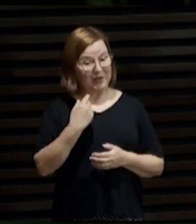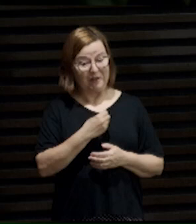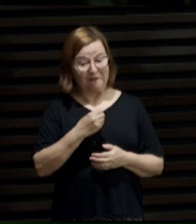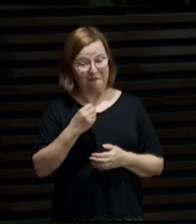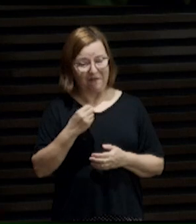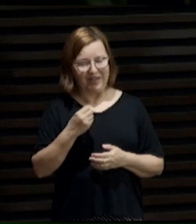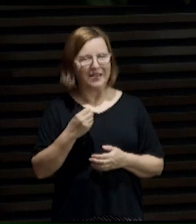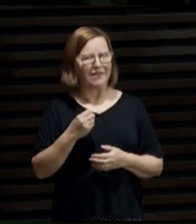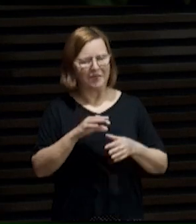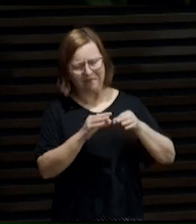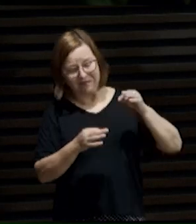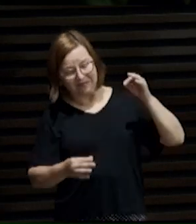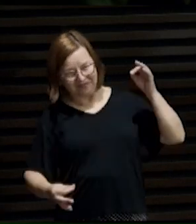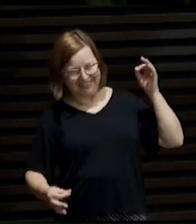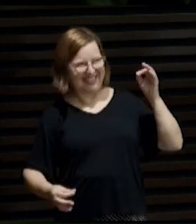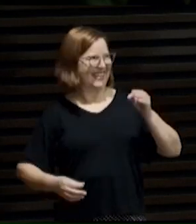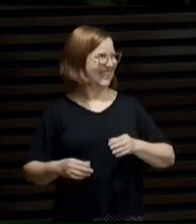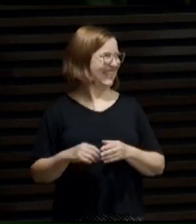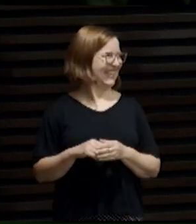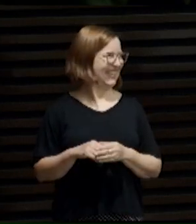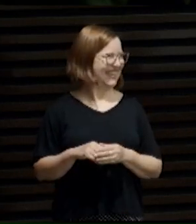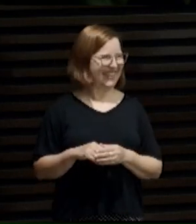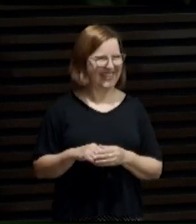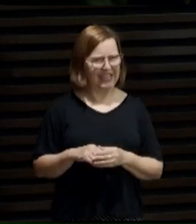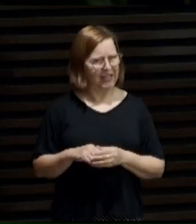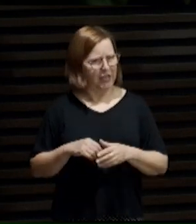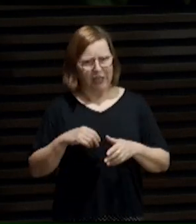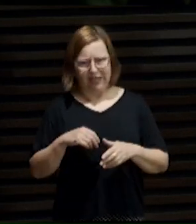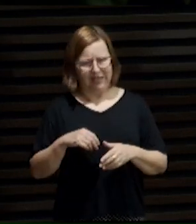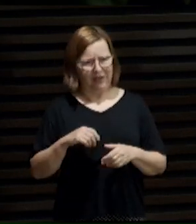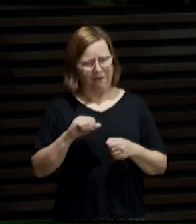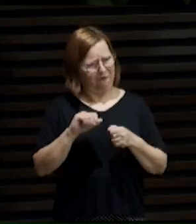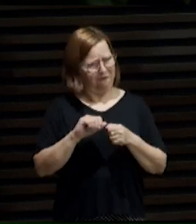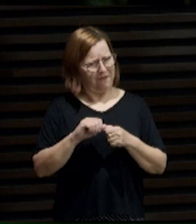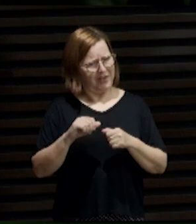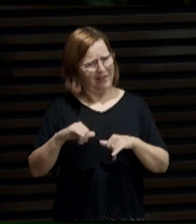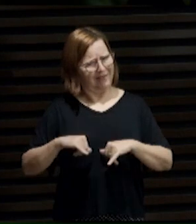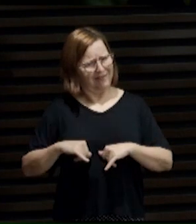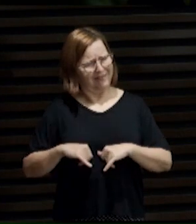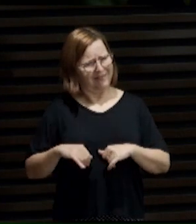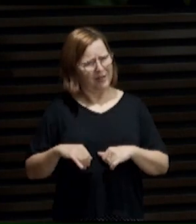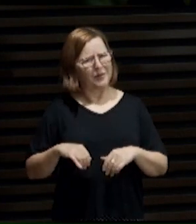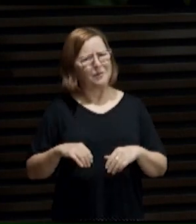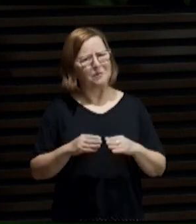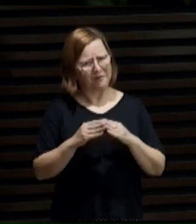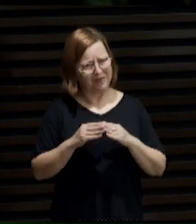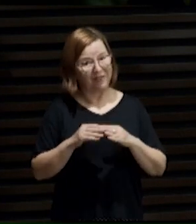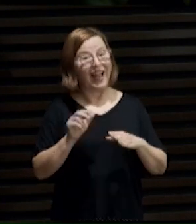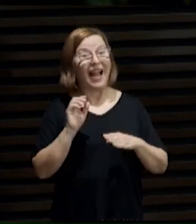ainda? Não dê tanto trabalho a ele, não, pelo amor de Deus. Ajude. Como é que eu vou